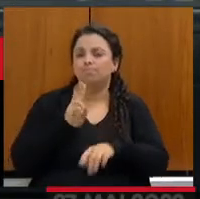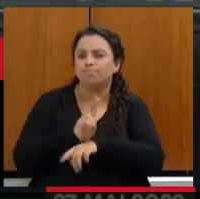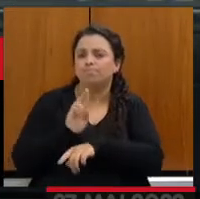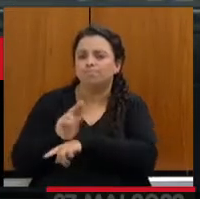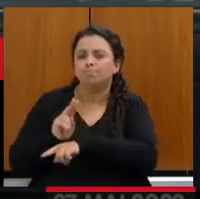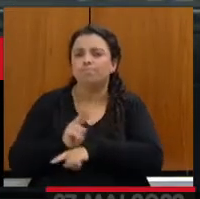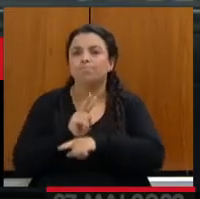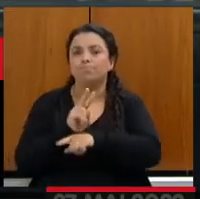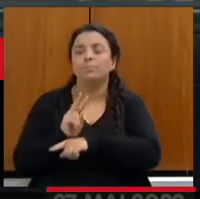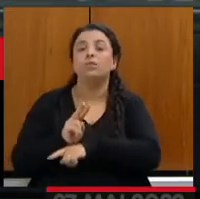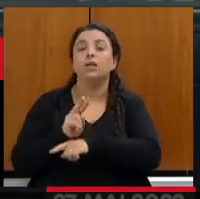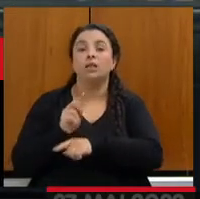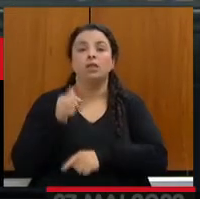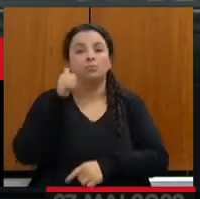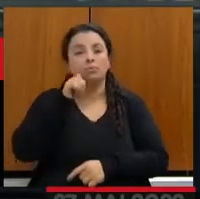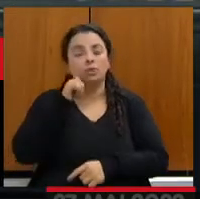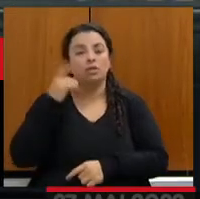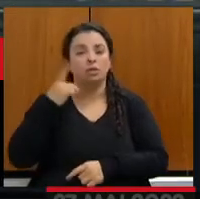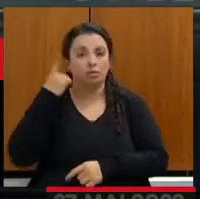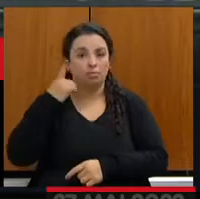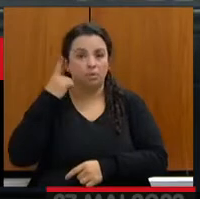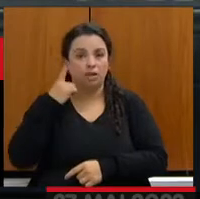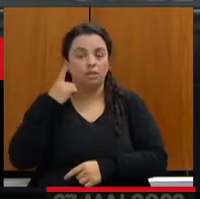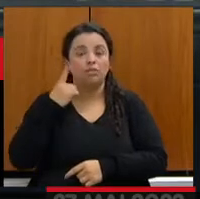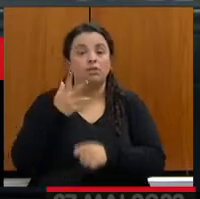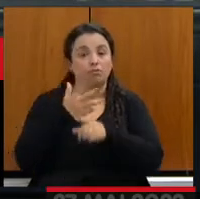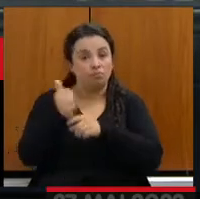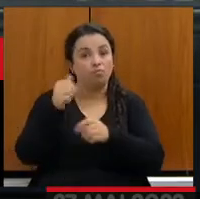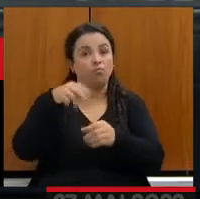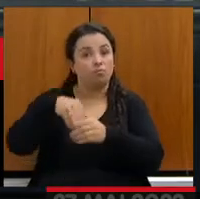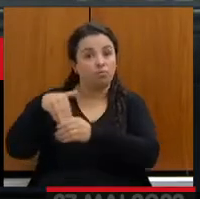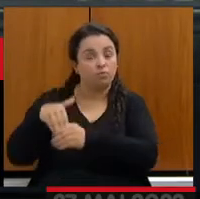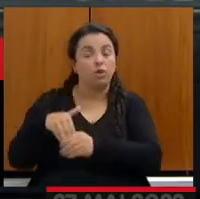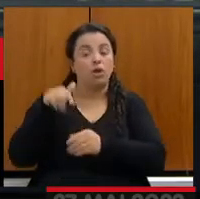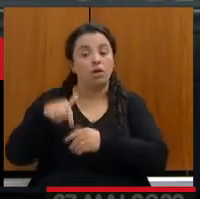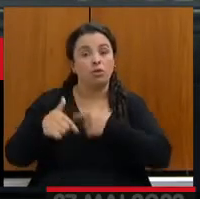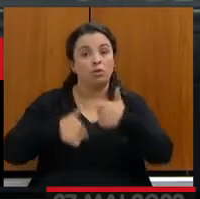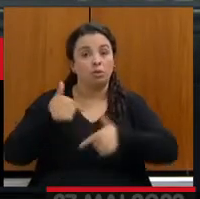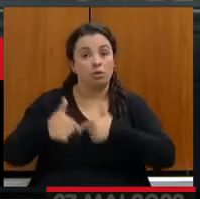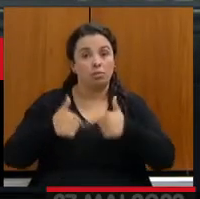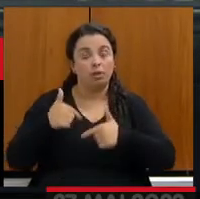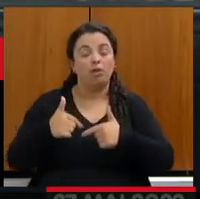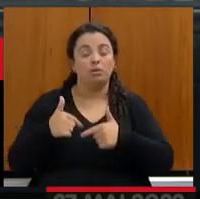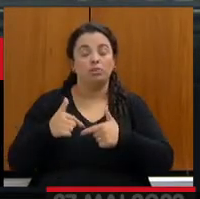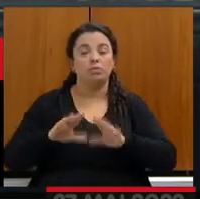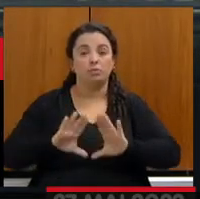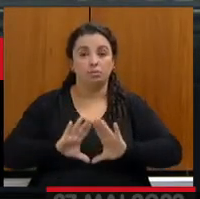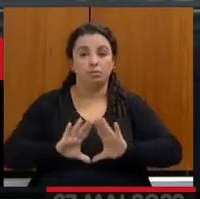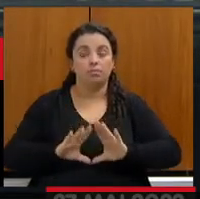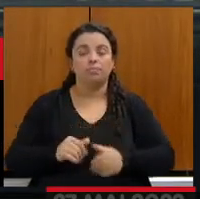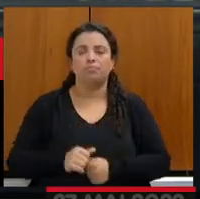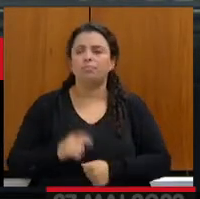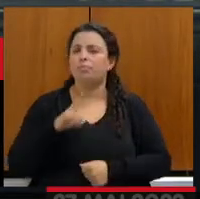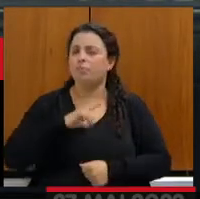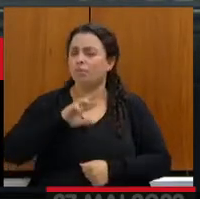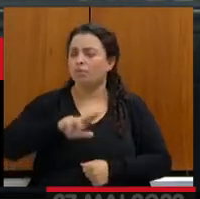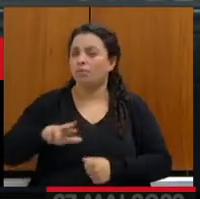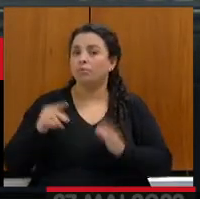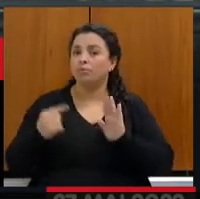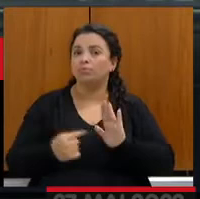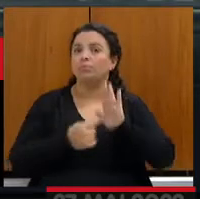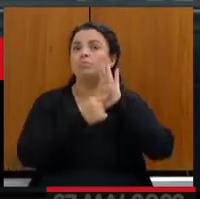nas atividades da Assembleia pelo recebimento e encaminhamento de denúncias relacionadas às mulheres aos órgãos